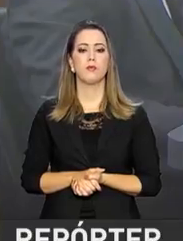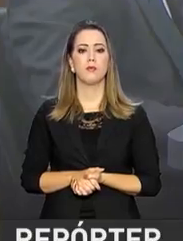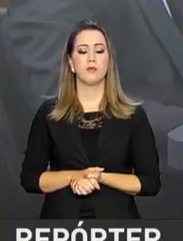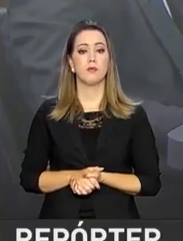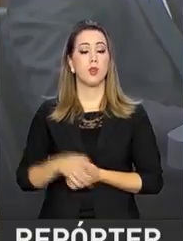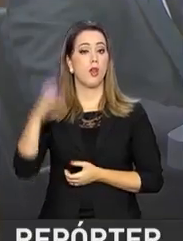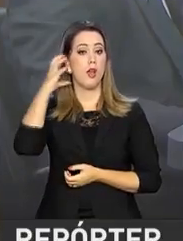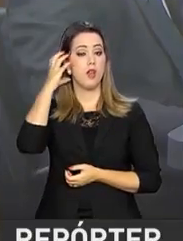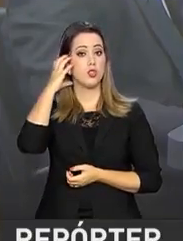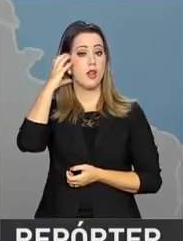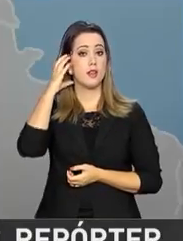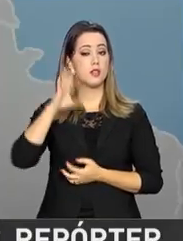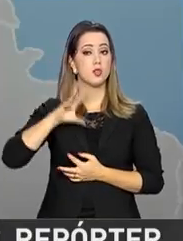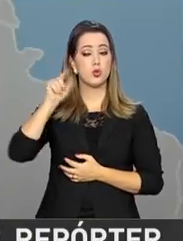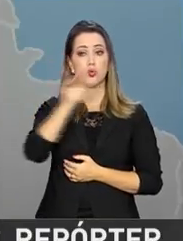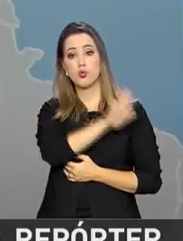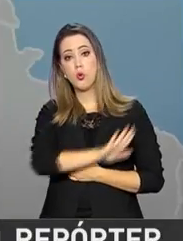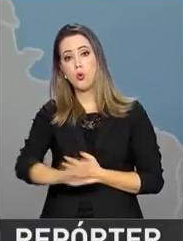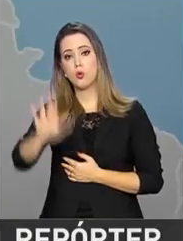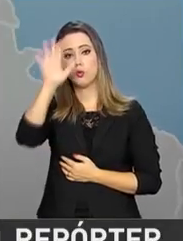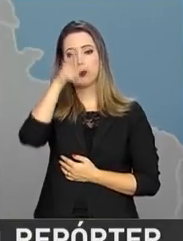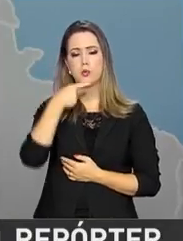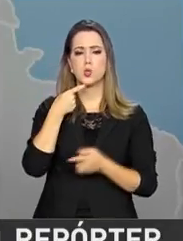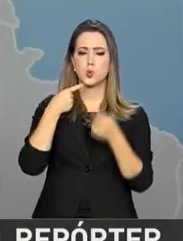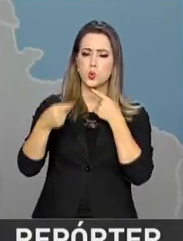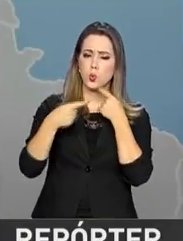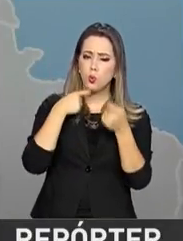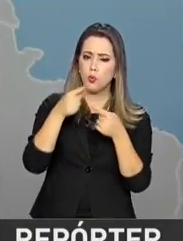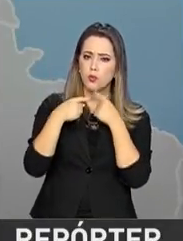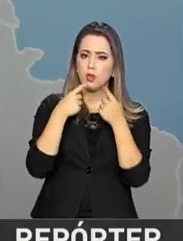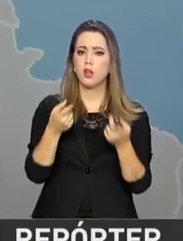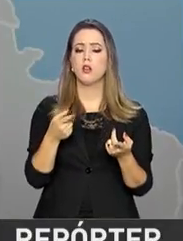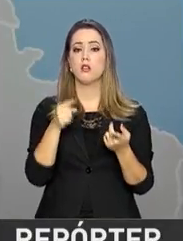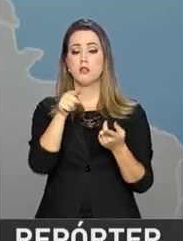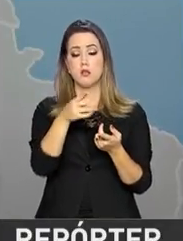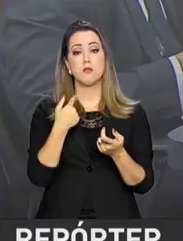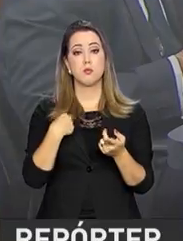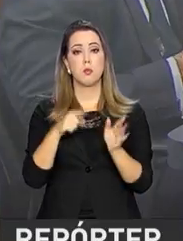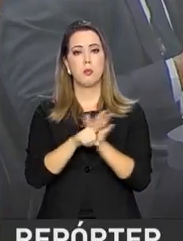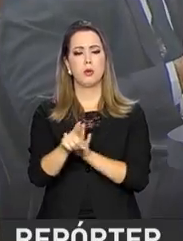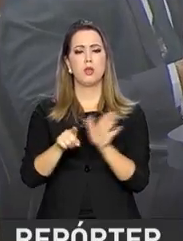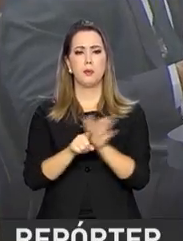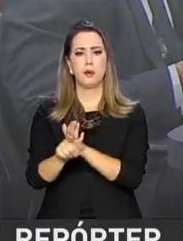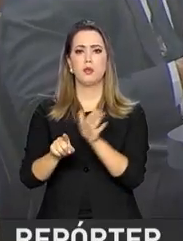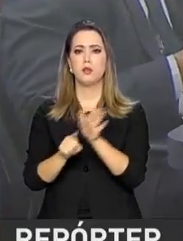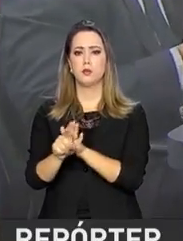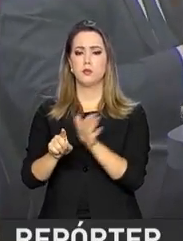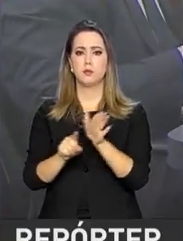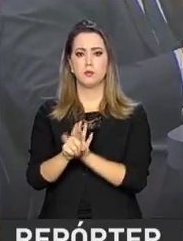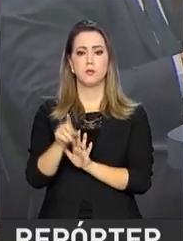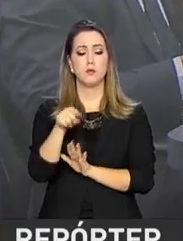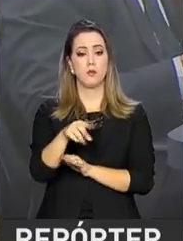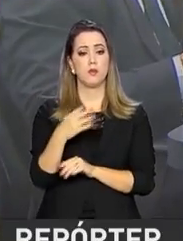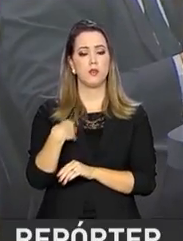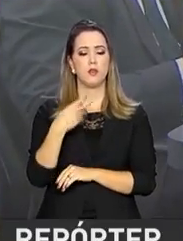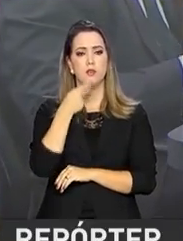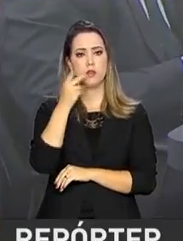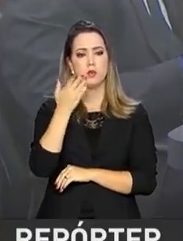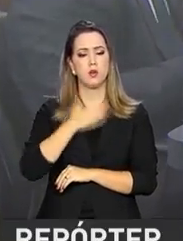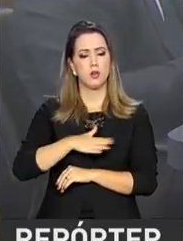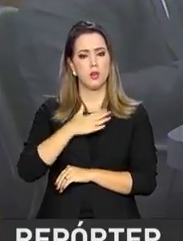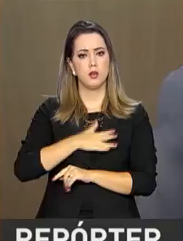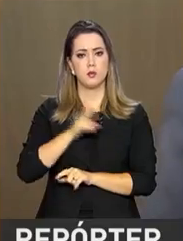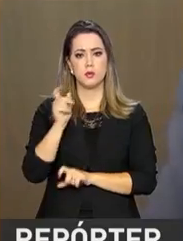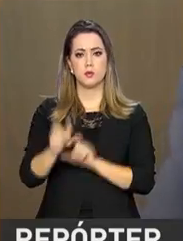radialistas e ouvintes de todo o país tiraram as suas dúvidas sobre as mudanças na previdência após a reforma caetano tranquilizou os